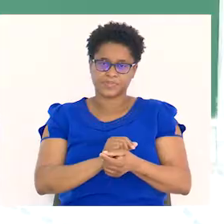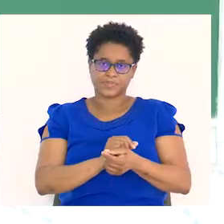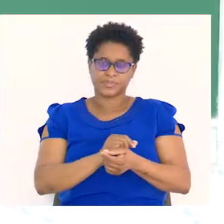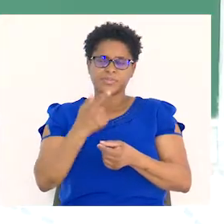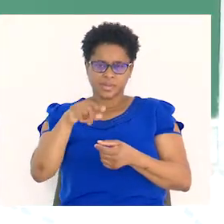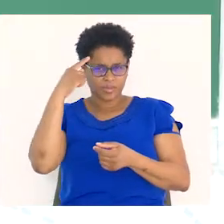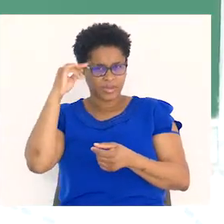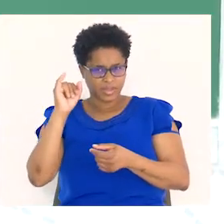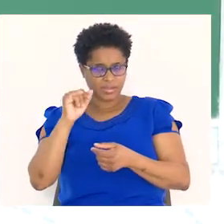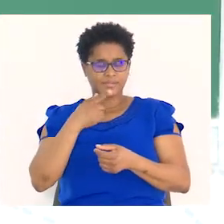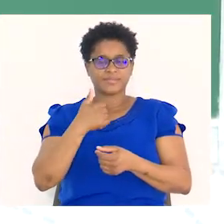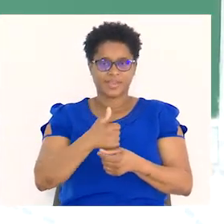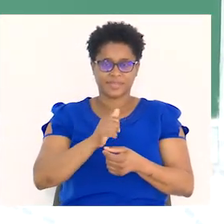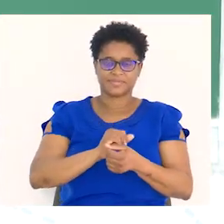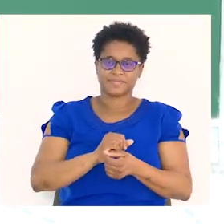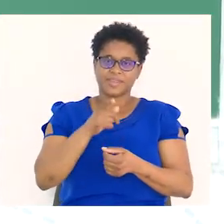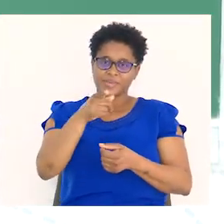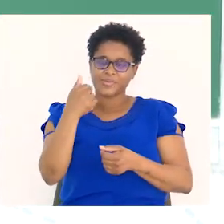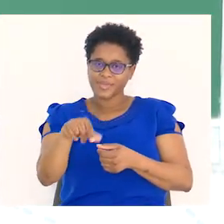hífen. Tens lá uma ideia?